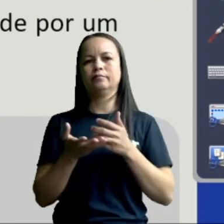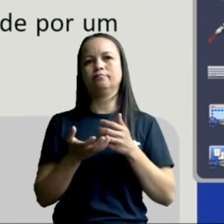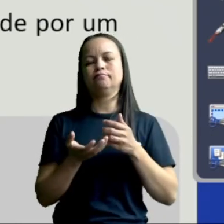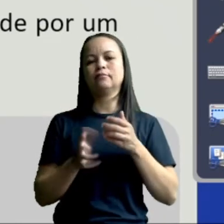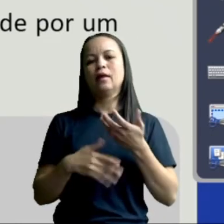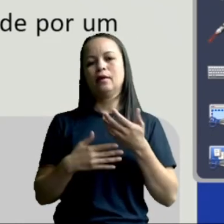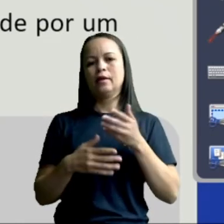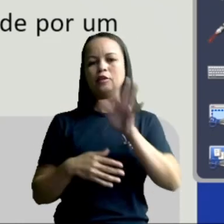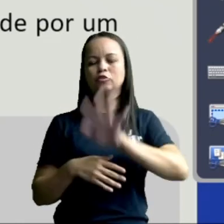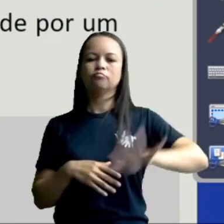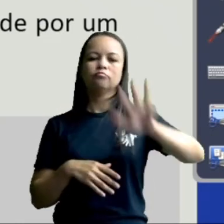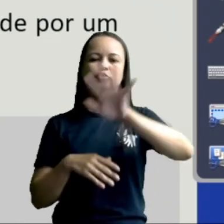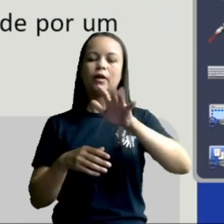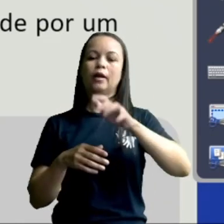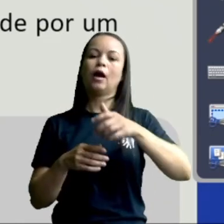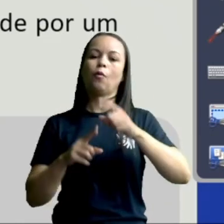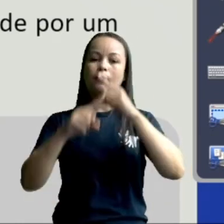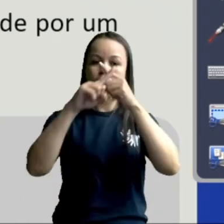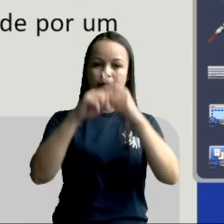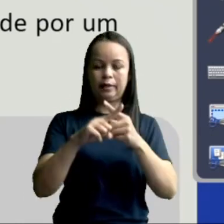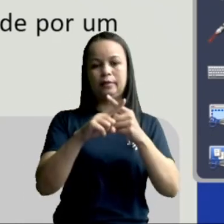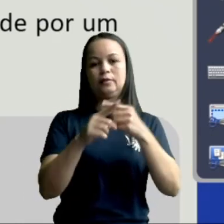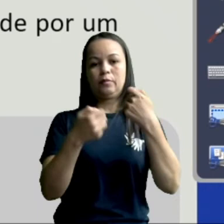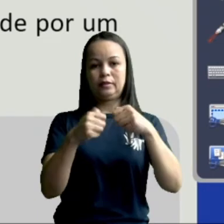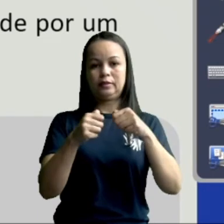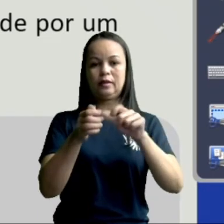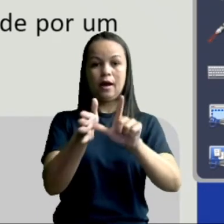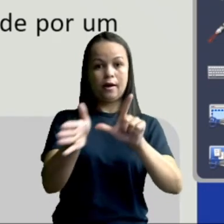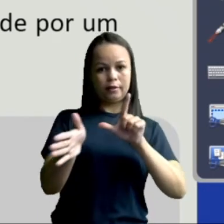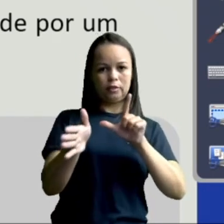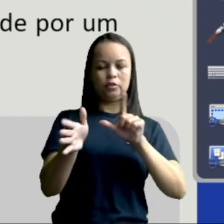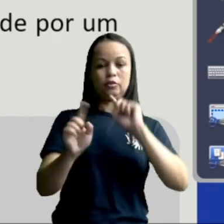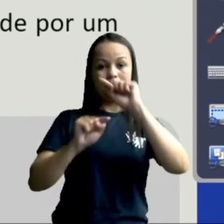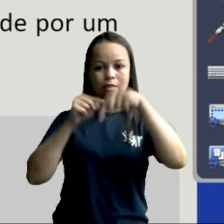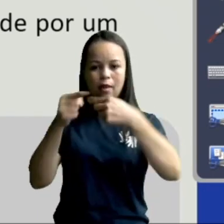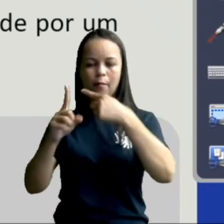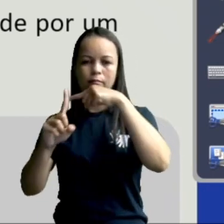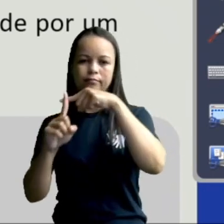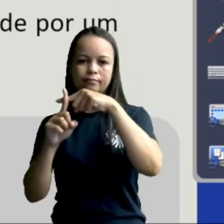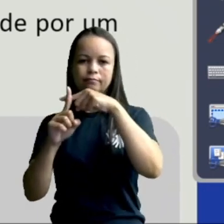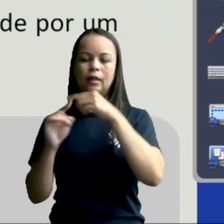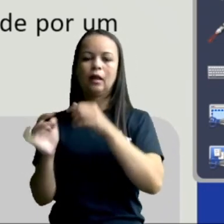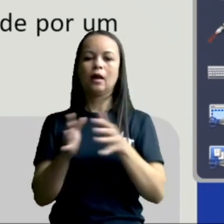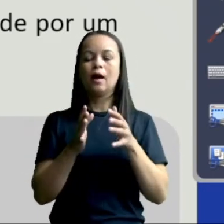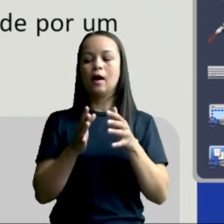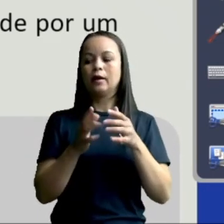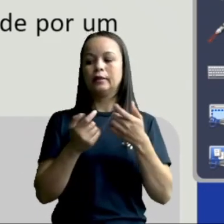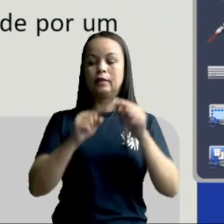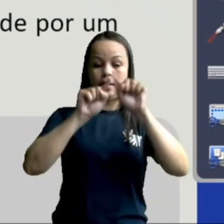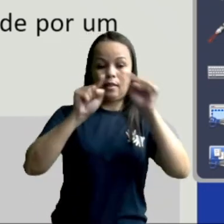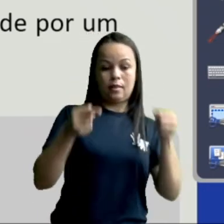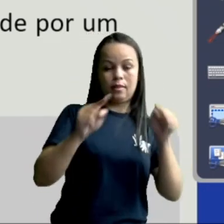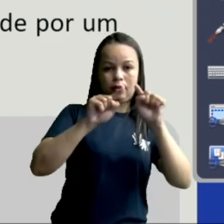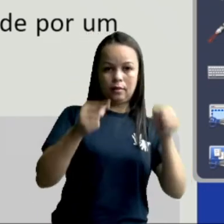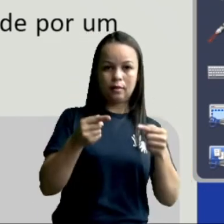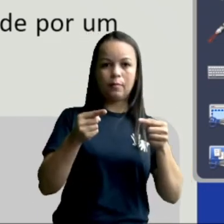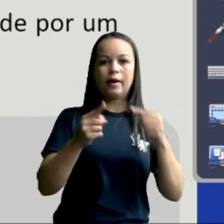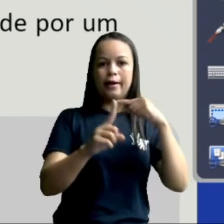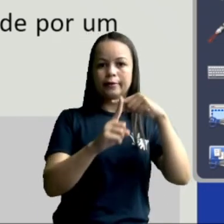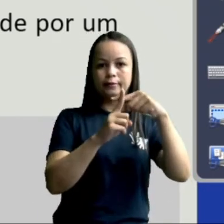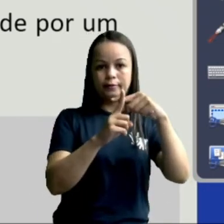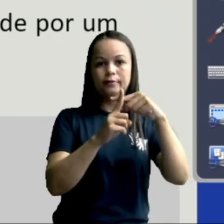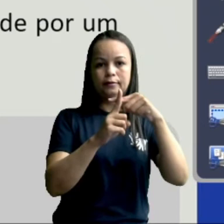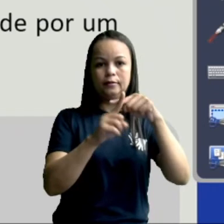multiplicação deve ser feita antes da soma. Entretanto, esta soma aqui está dentro de parênteses. Então,